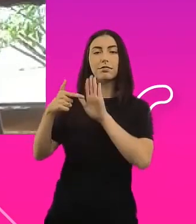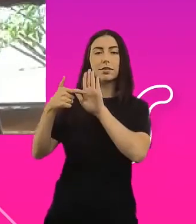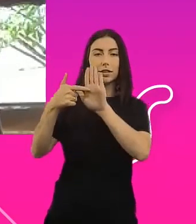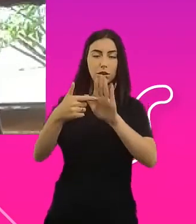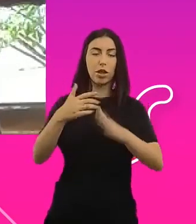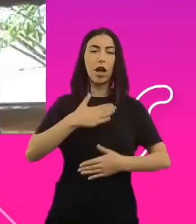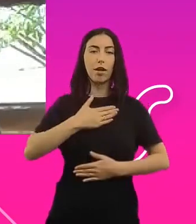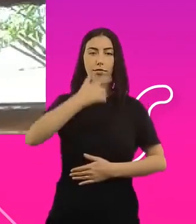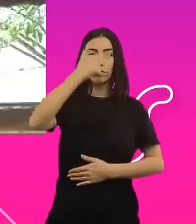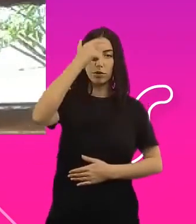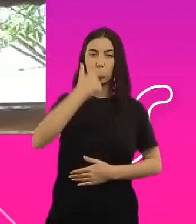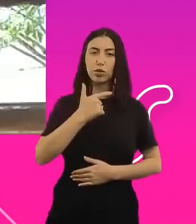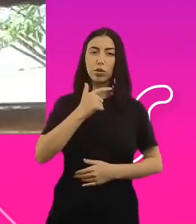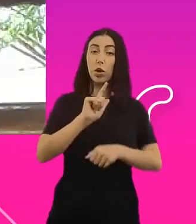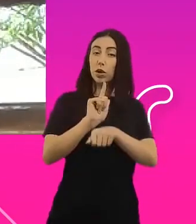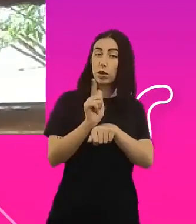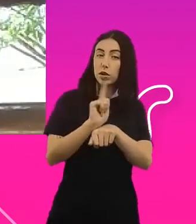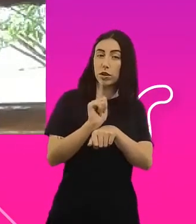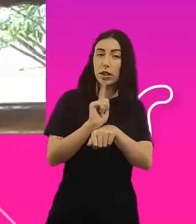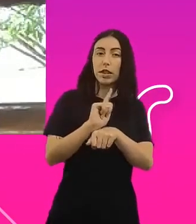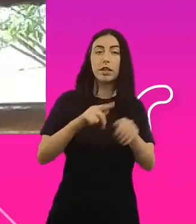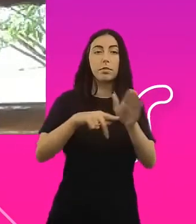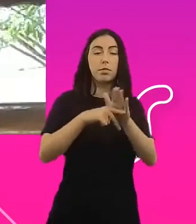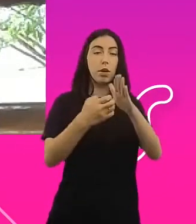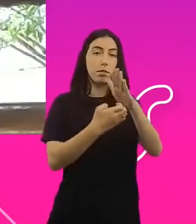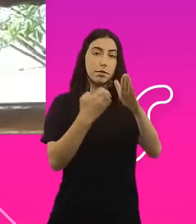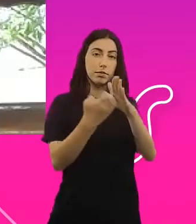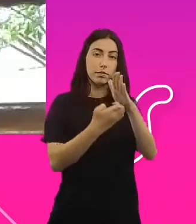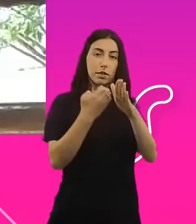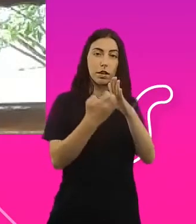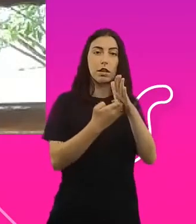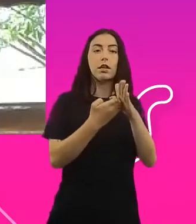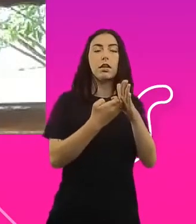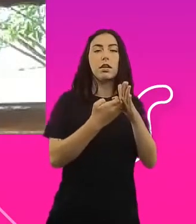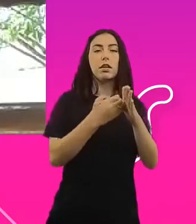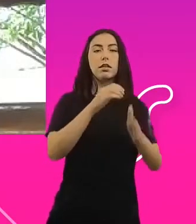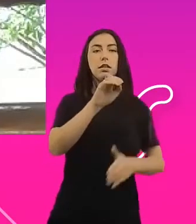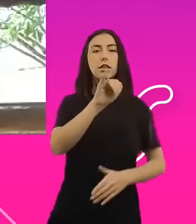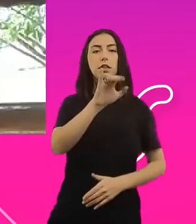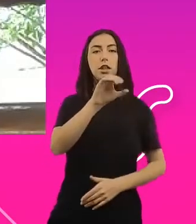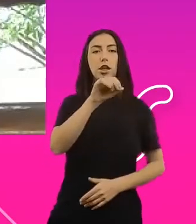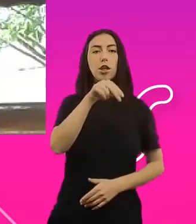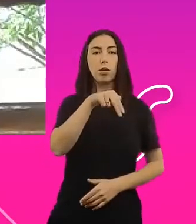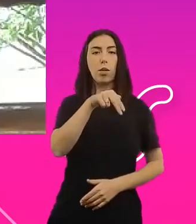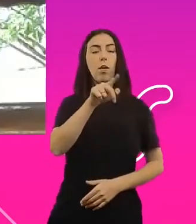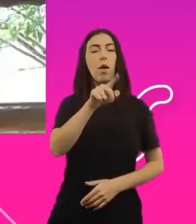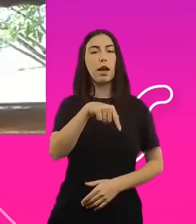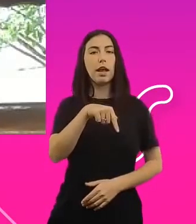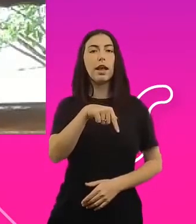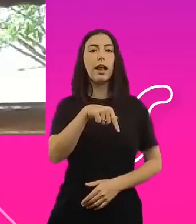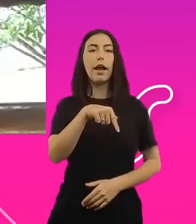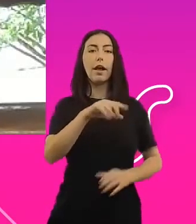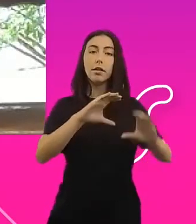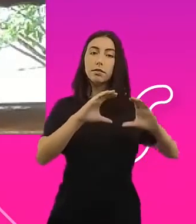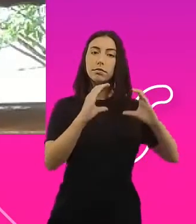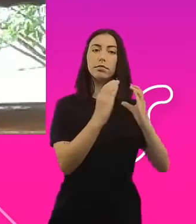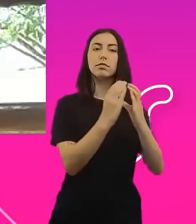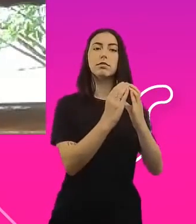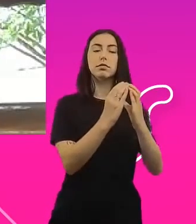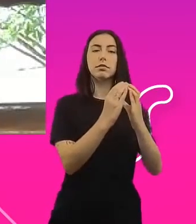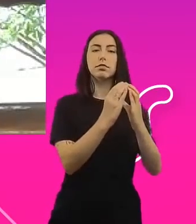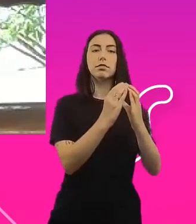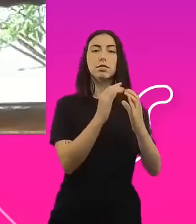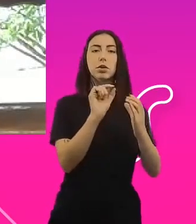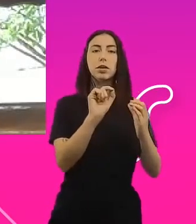fundação comunitária que atua aqui na região da Grande Florianópolis, tem um foco muito grande de desenvolvimento territorial. Então, a gente está